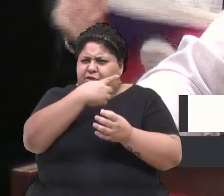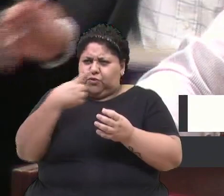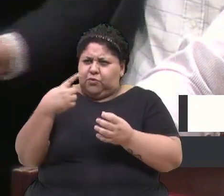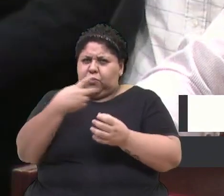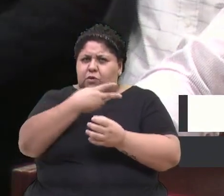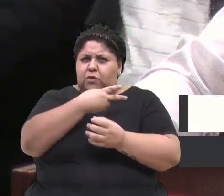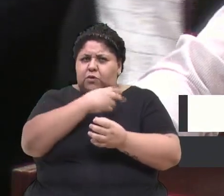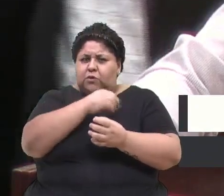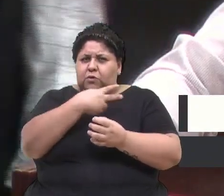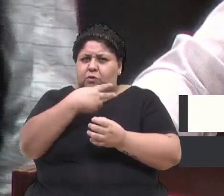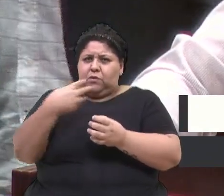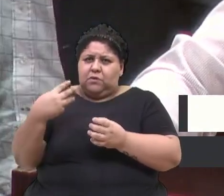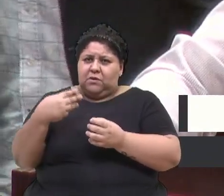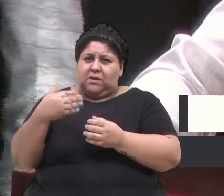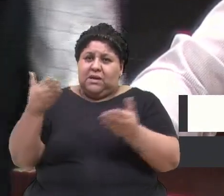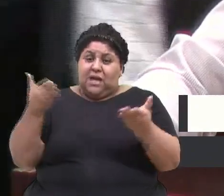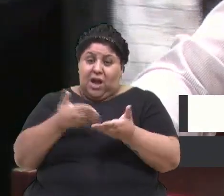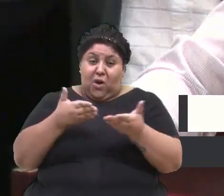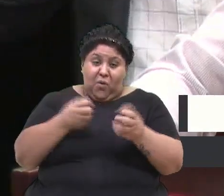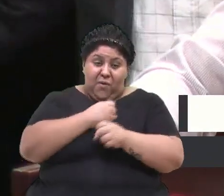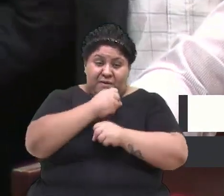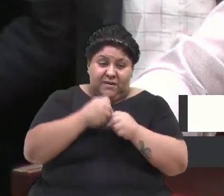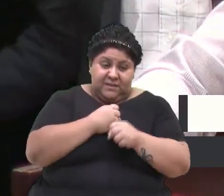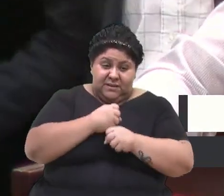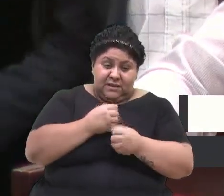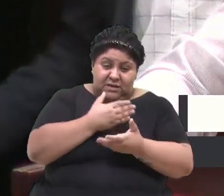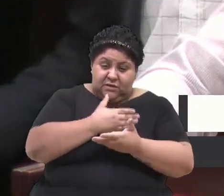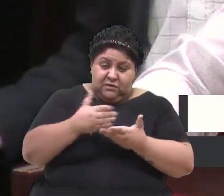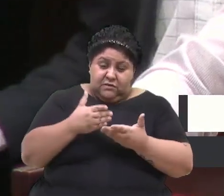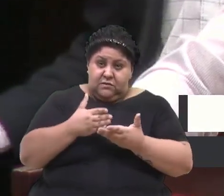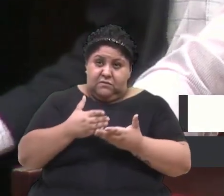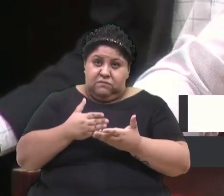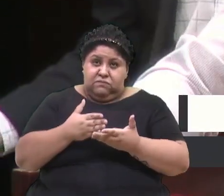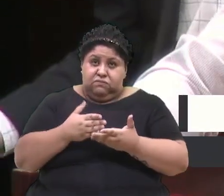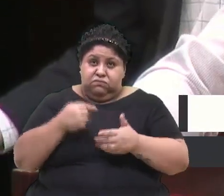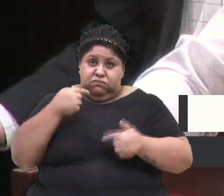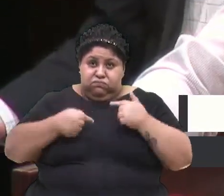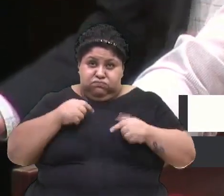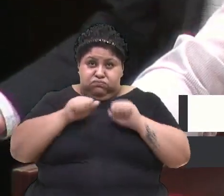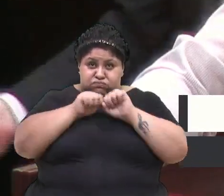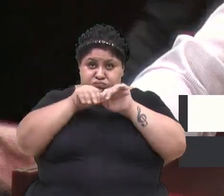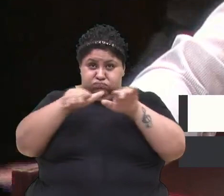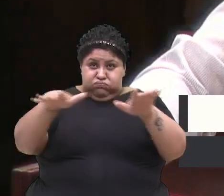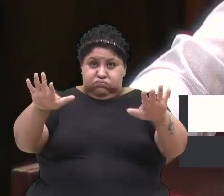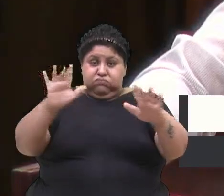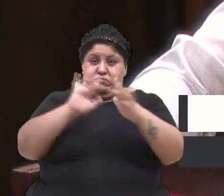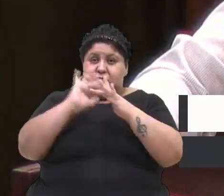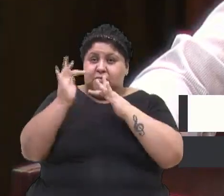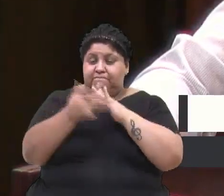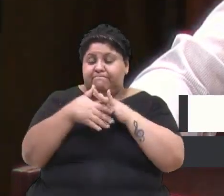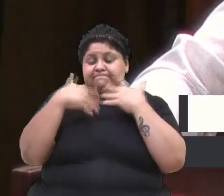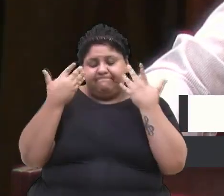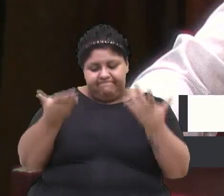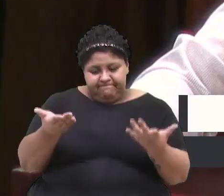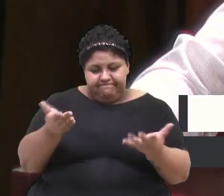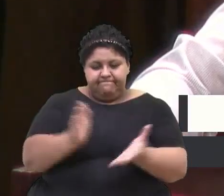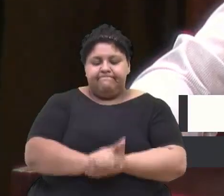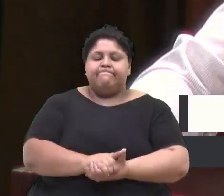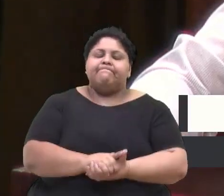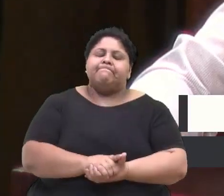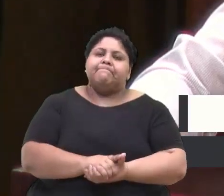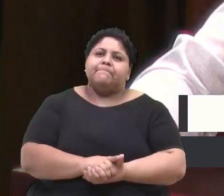23 entramos numa guerra, né? Num conflito amplamente divulgado pelas redes sociais. Enfim,